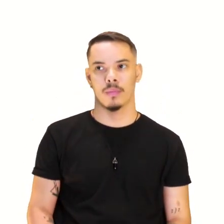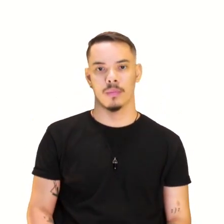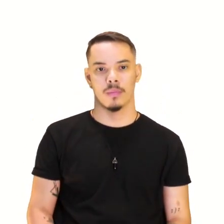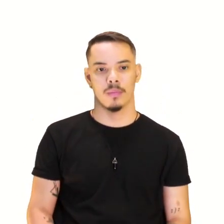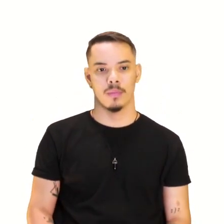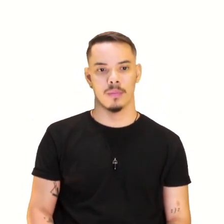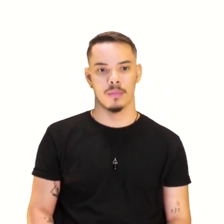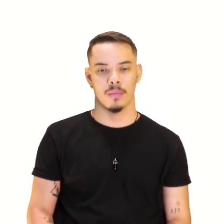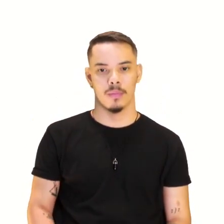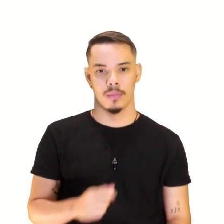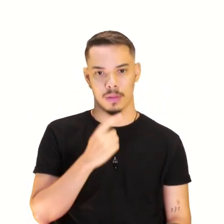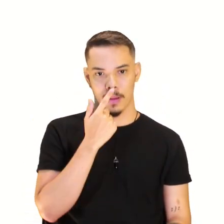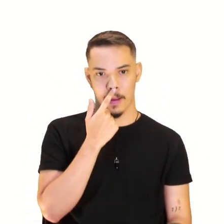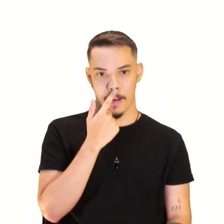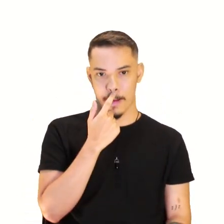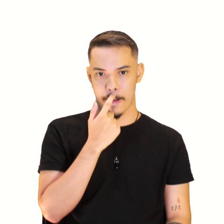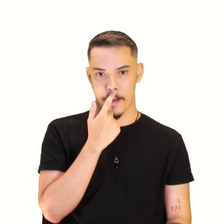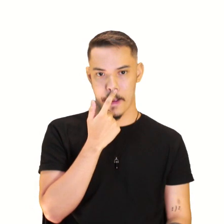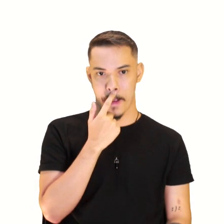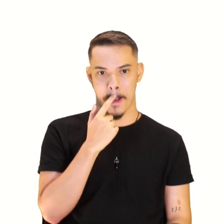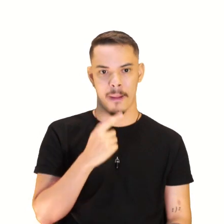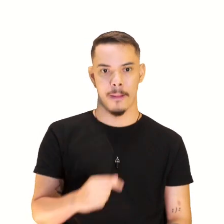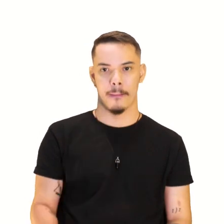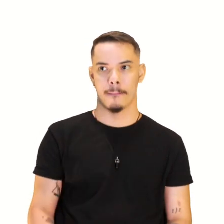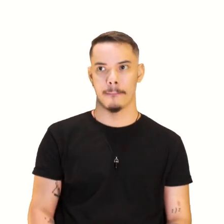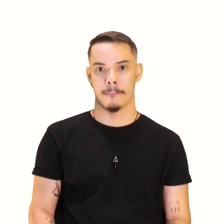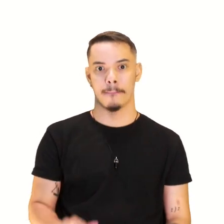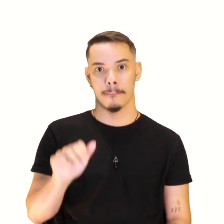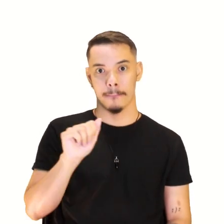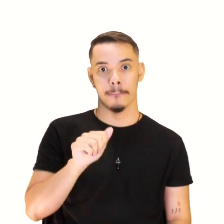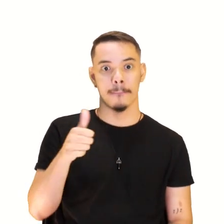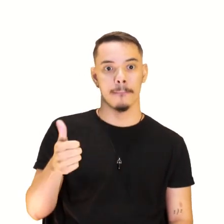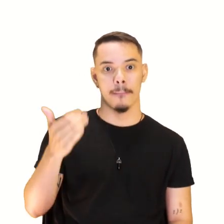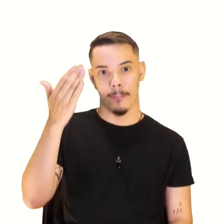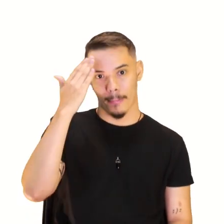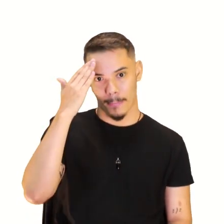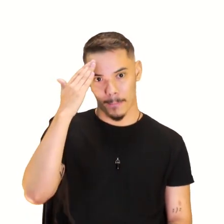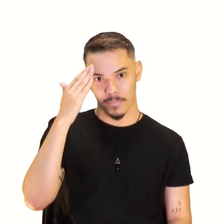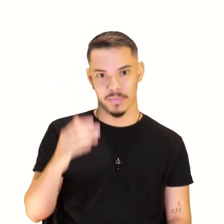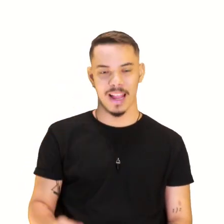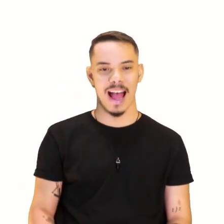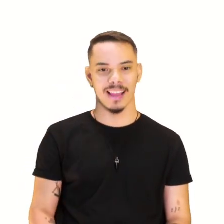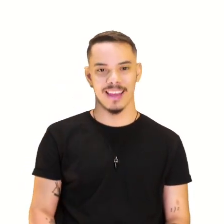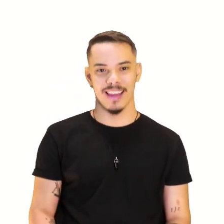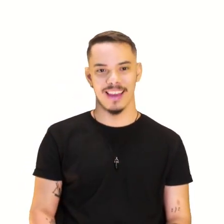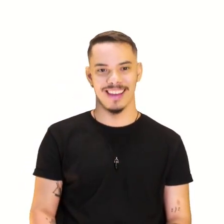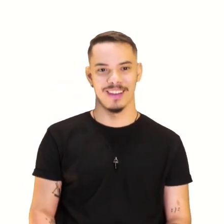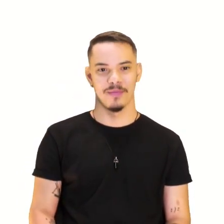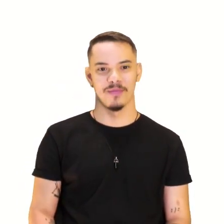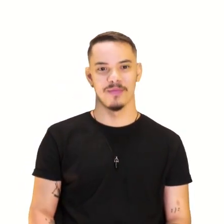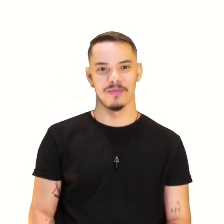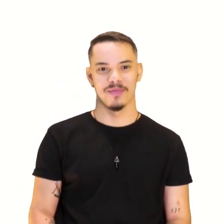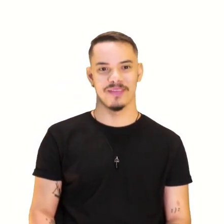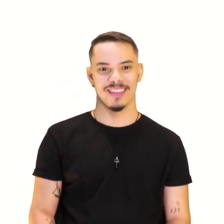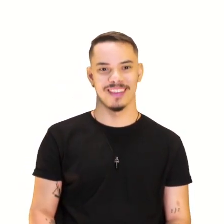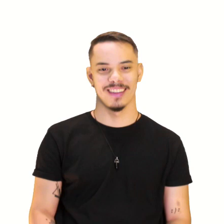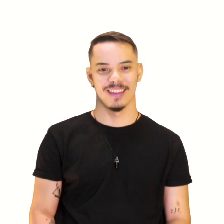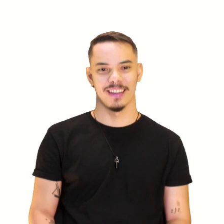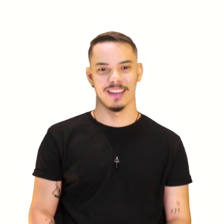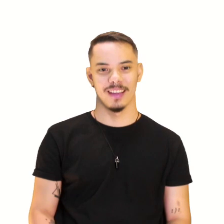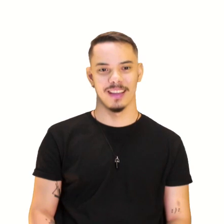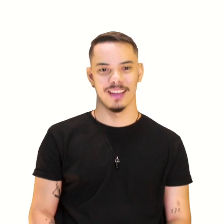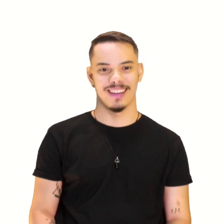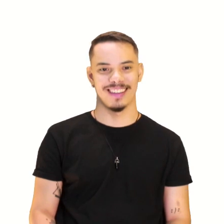quer quem? Ele quer esse cidadão aqui. Nesse cidadão aí. Isso aí que ele quer. Beleza? Esse aqui.